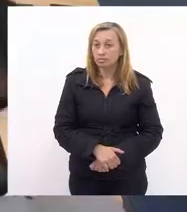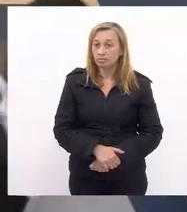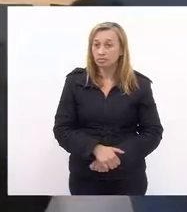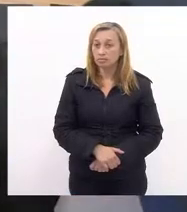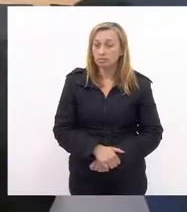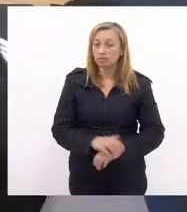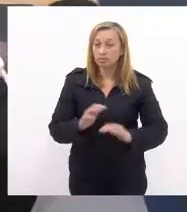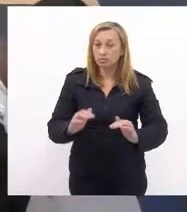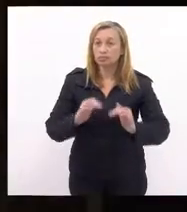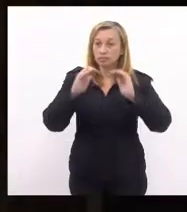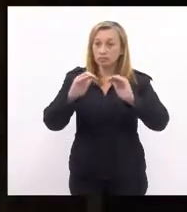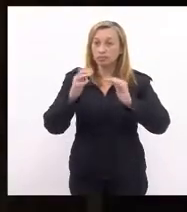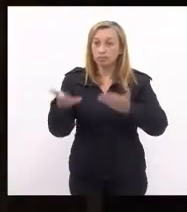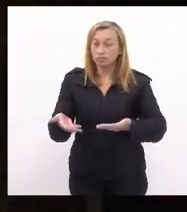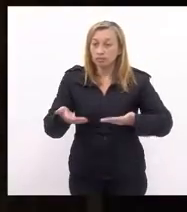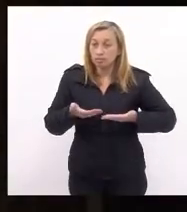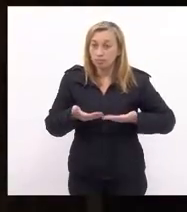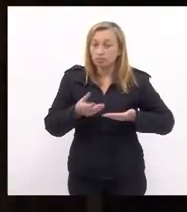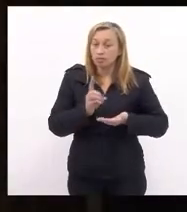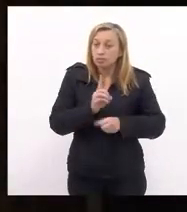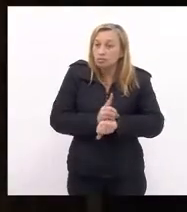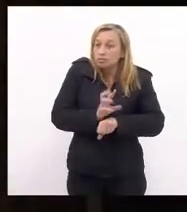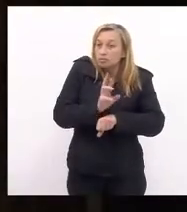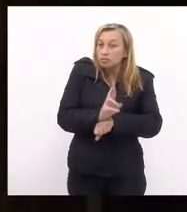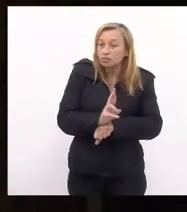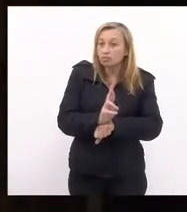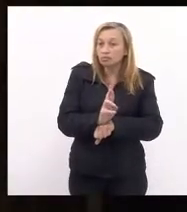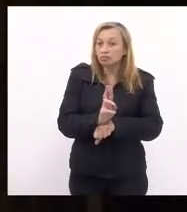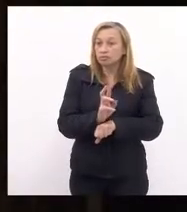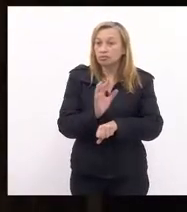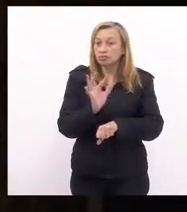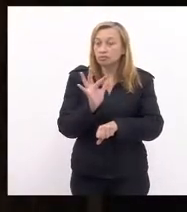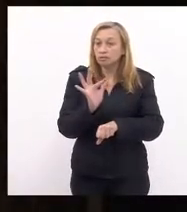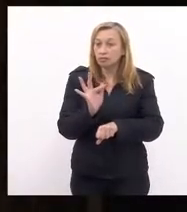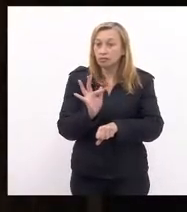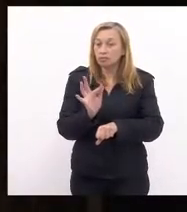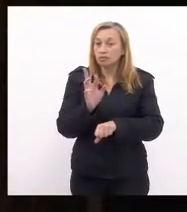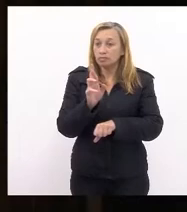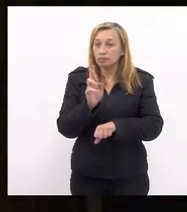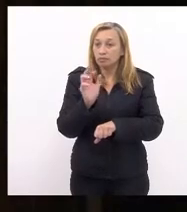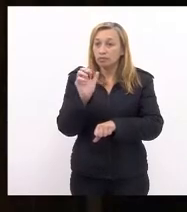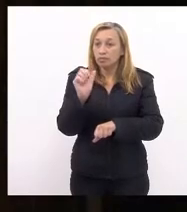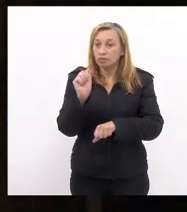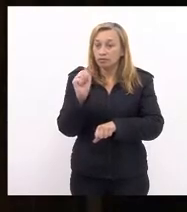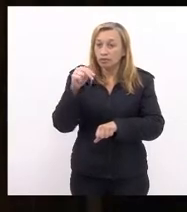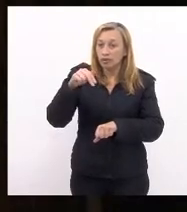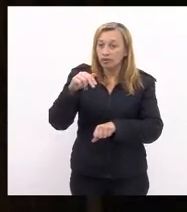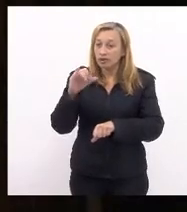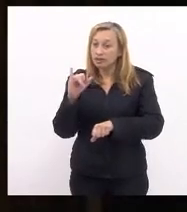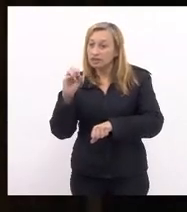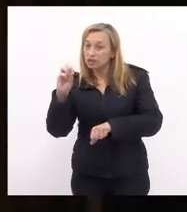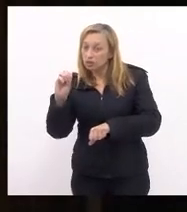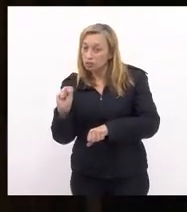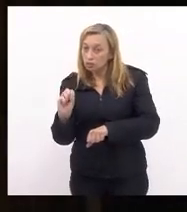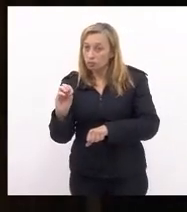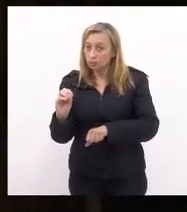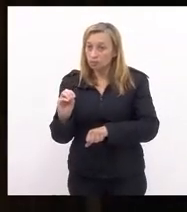Tenho a honra de chamar o excelentíssimo doutor Francisco Carlos da Silva